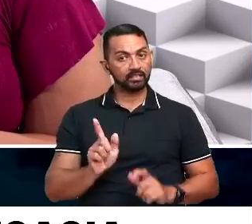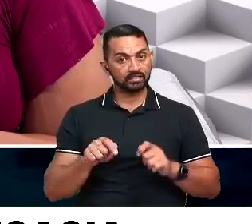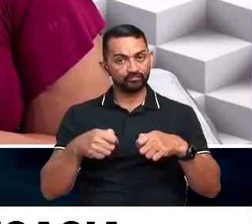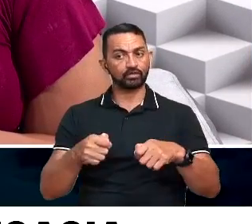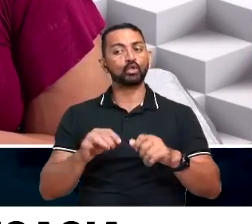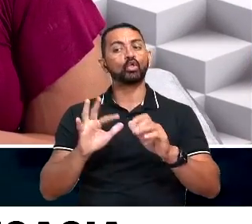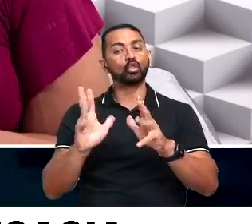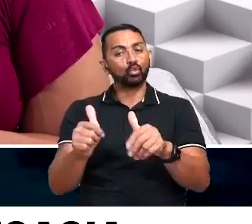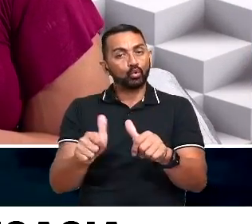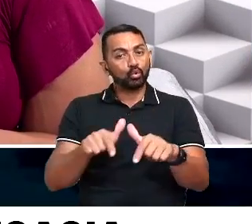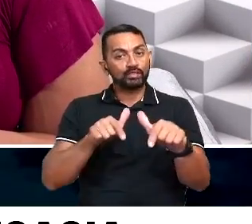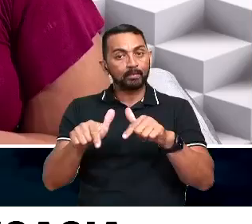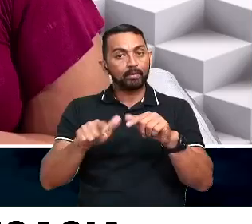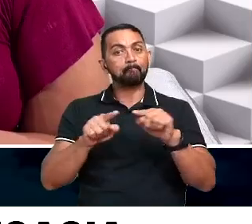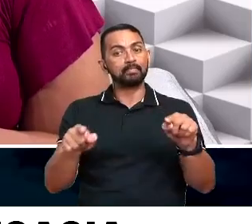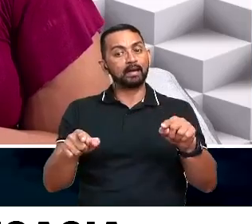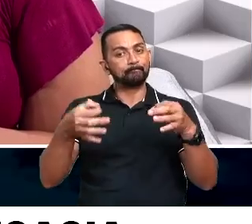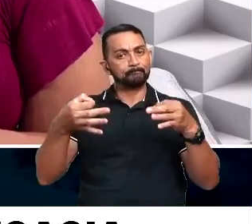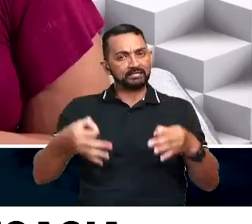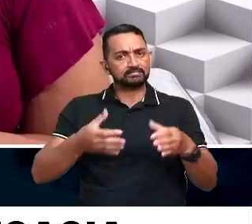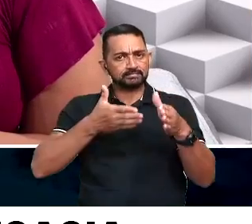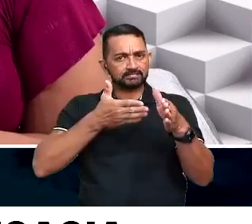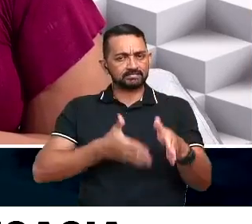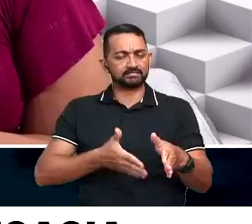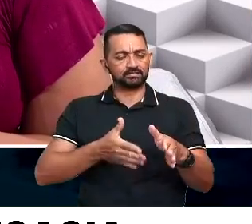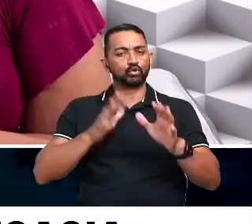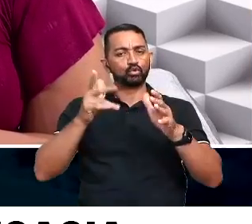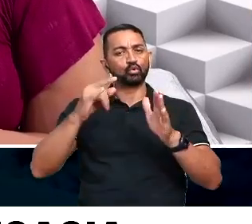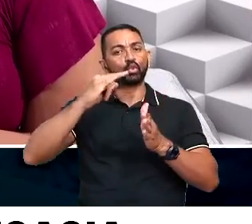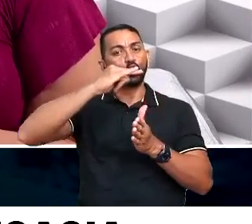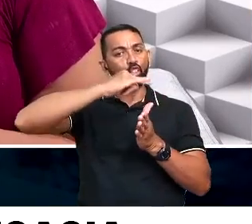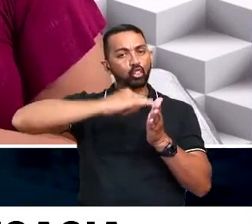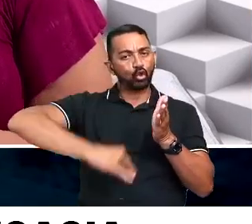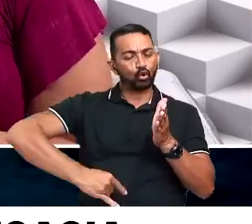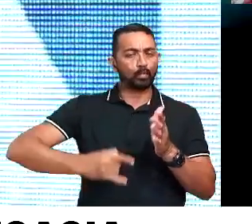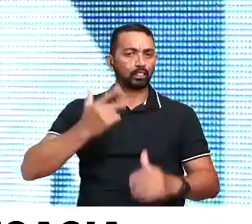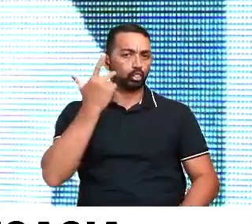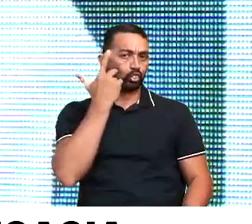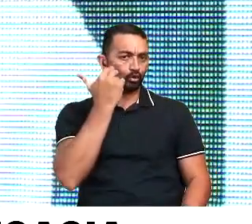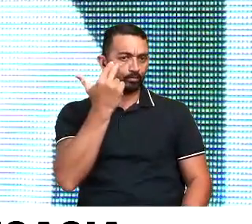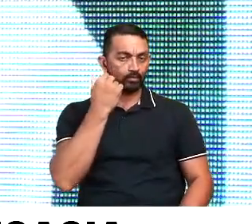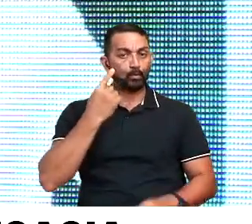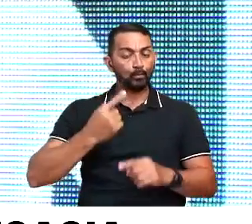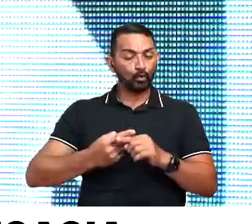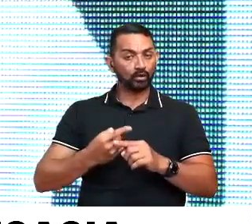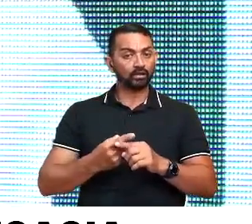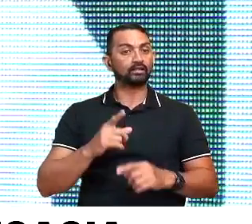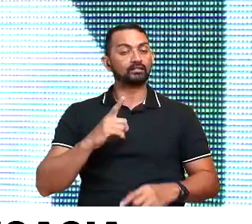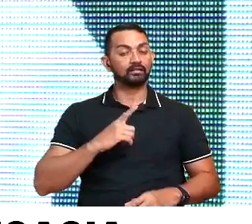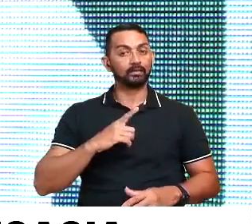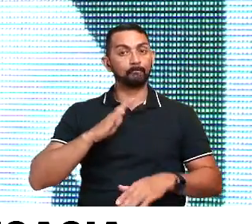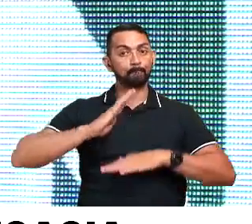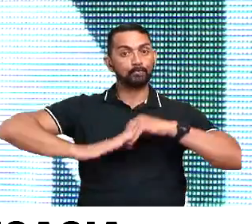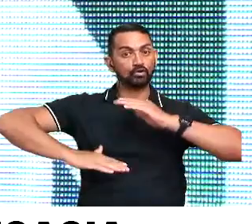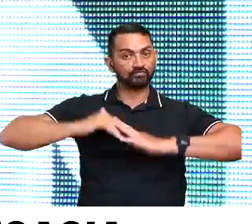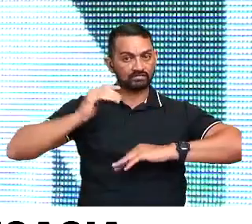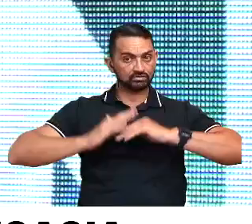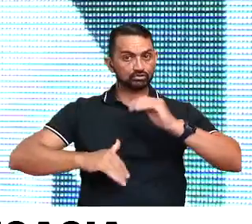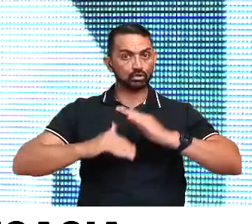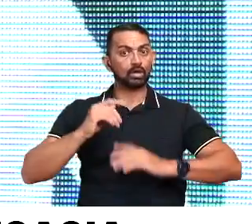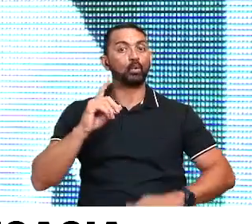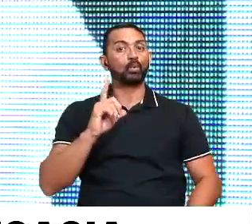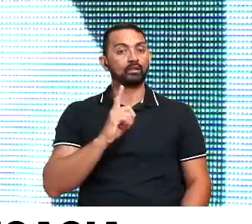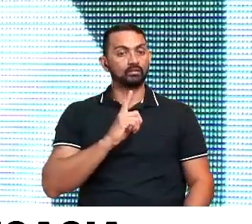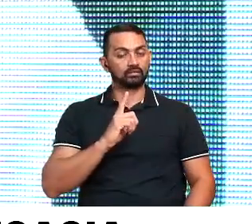defendemos que todo mundo deve trabalhar mas trabalhar direito trabalhar com todos os documentos regularizados né até porque essa